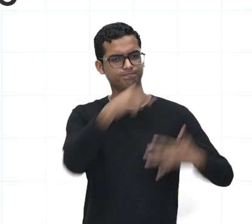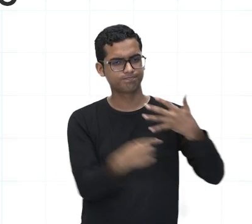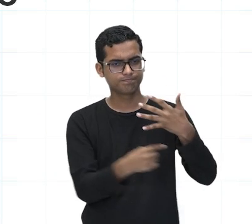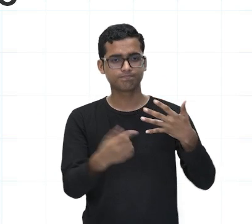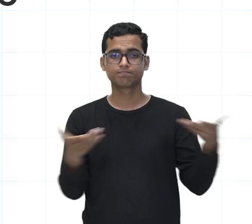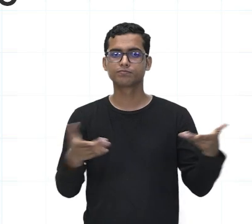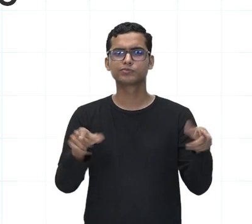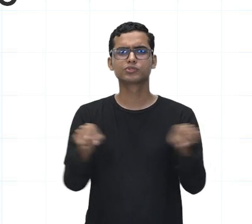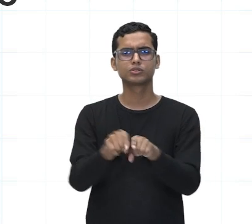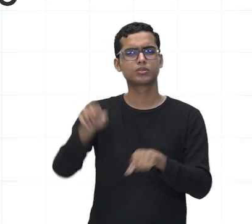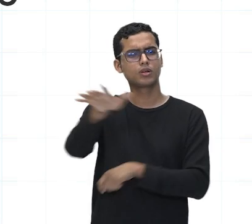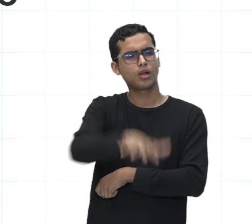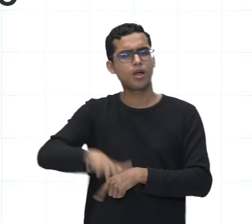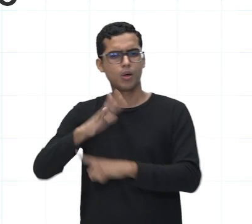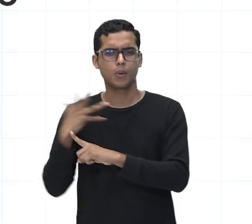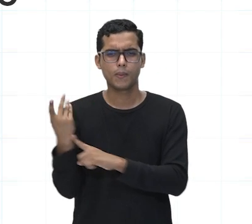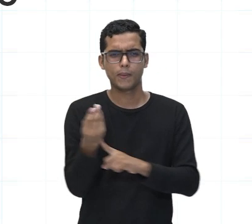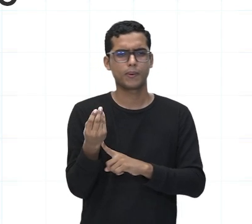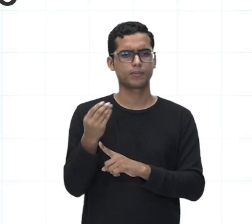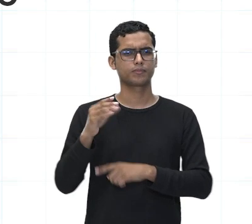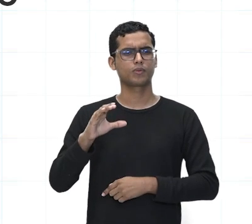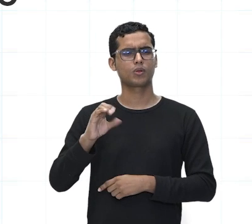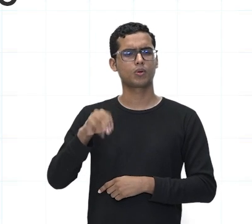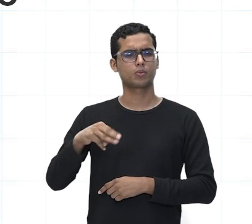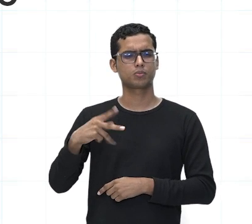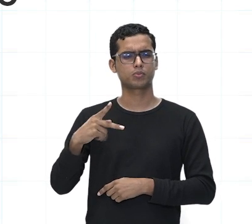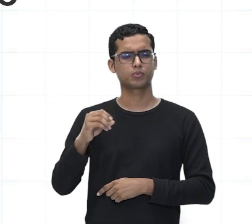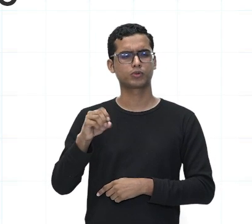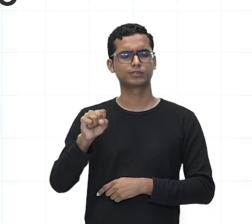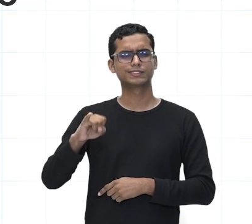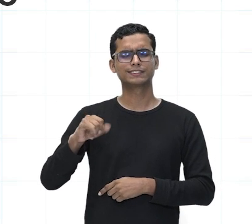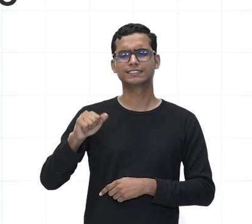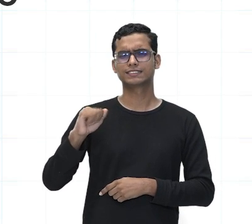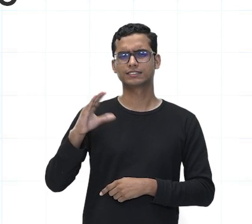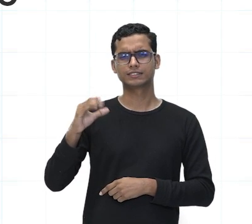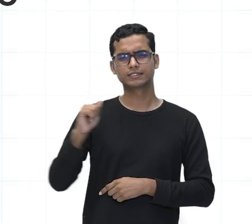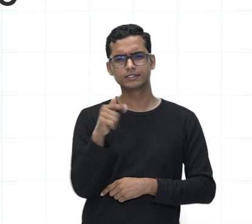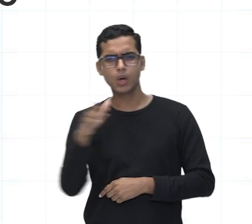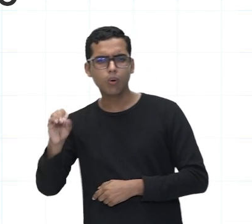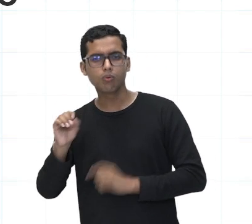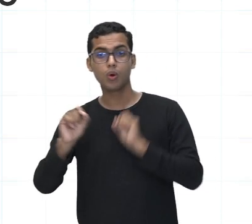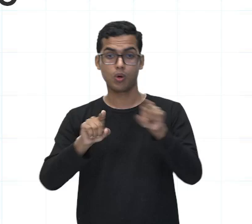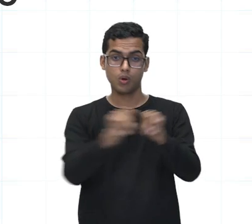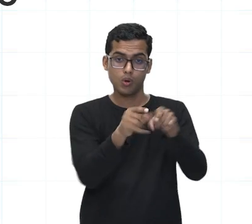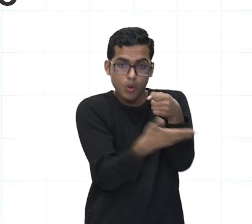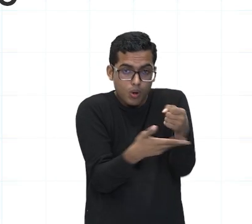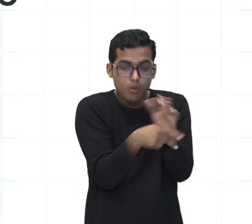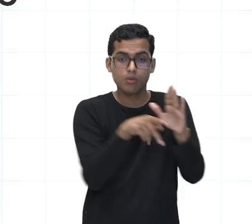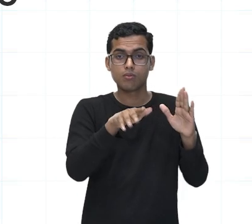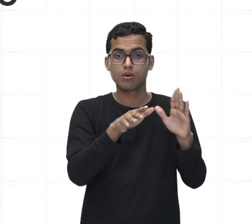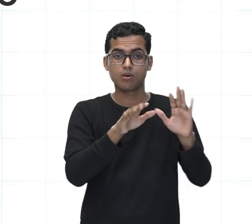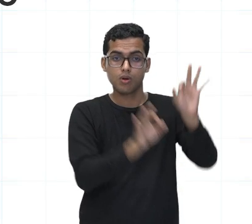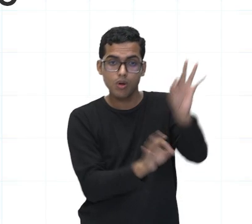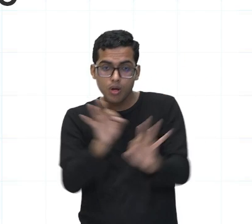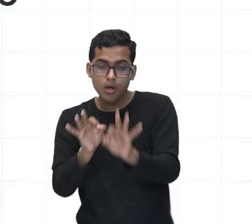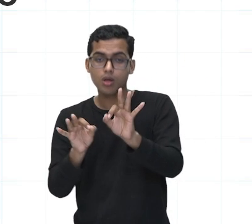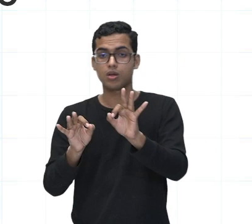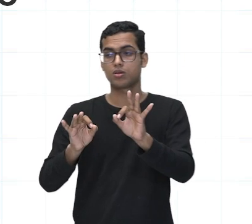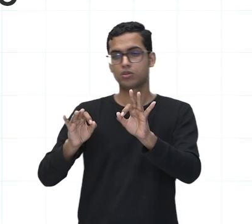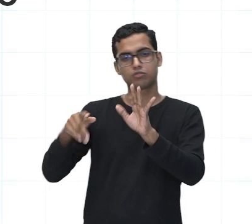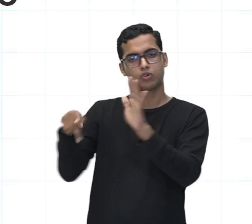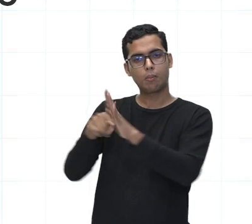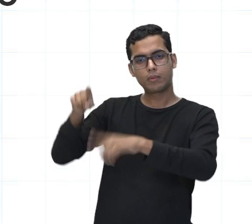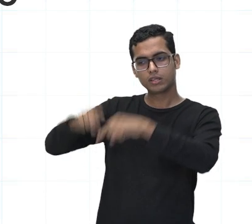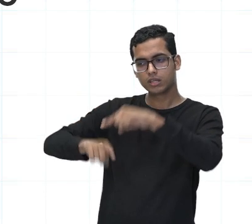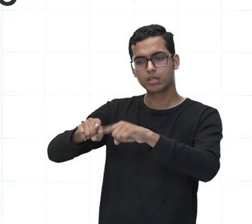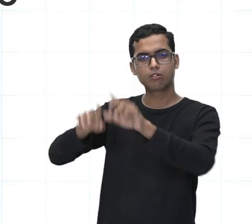composição artística. Bem, a composição artística se baseia na organização dos elementos de uma obra. O objetivo de